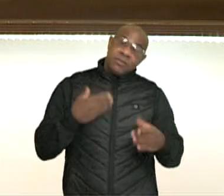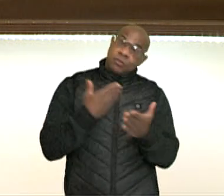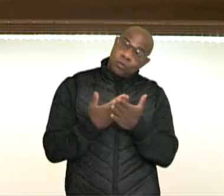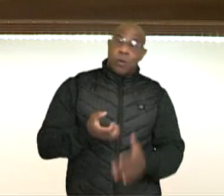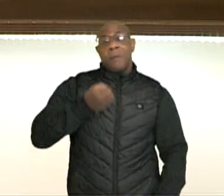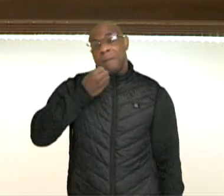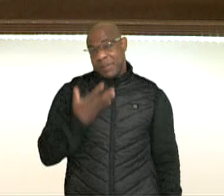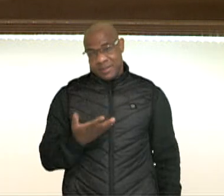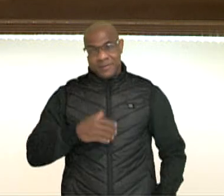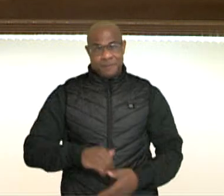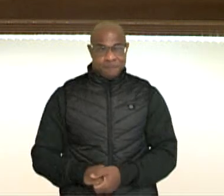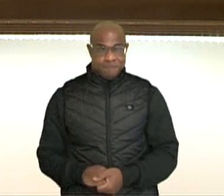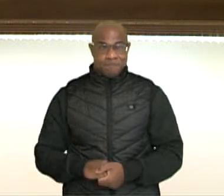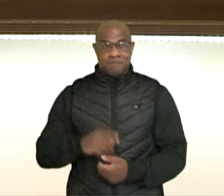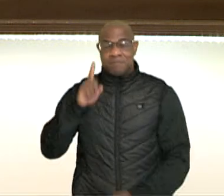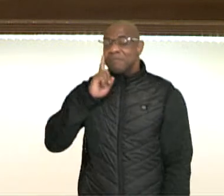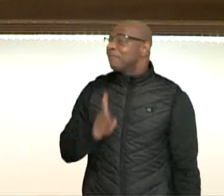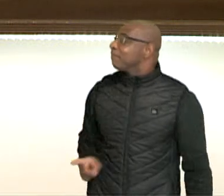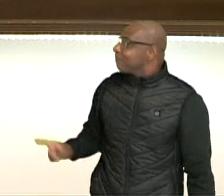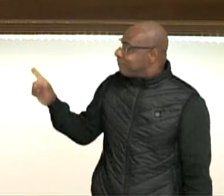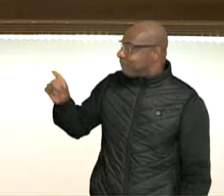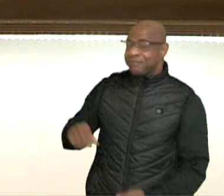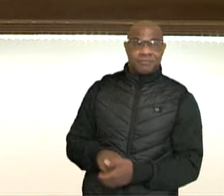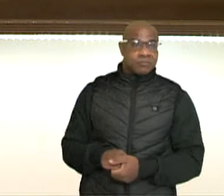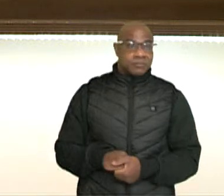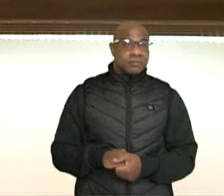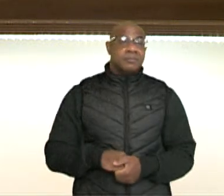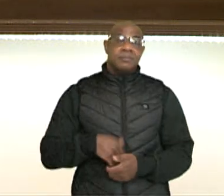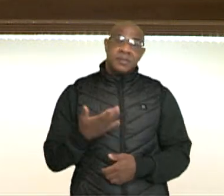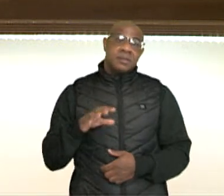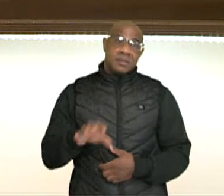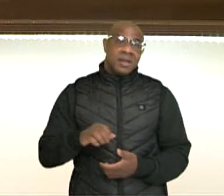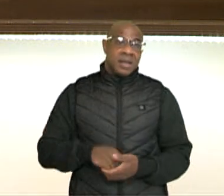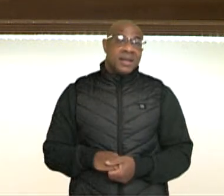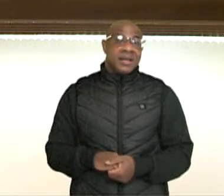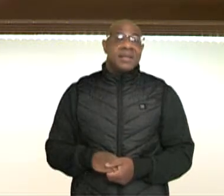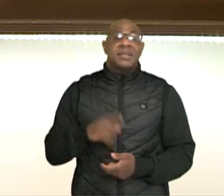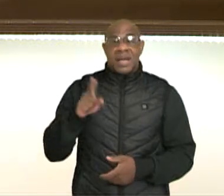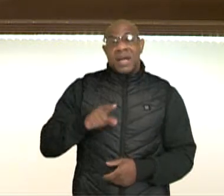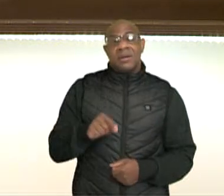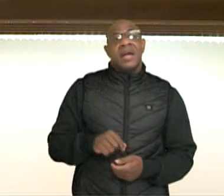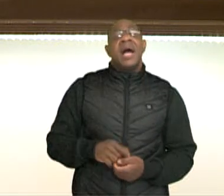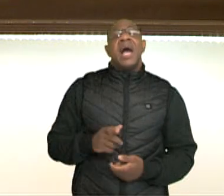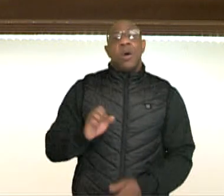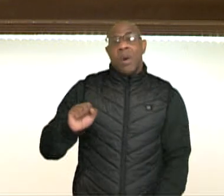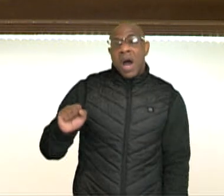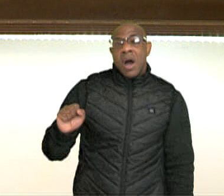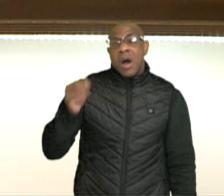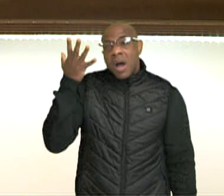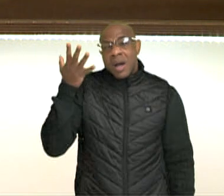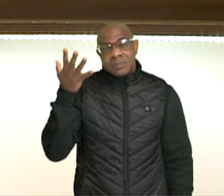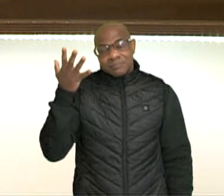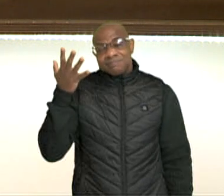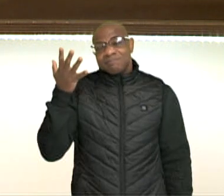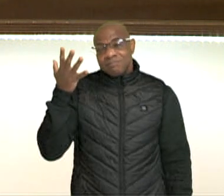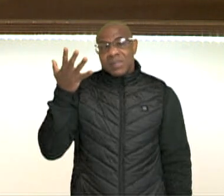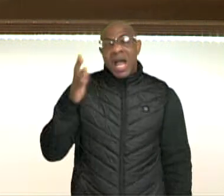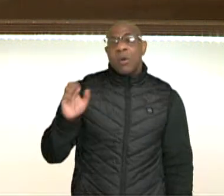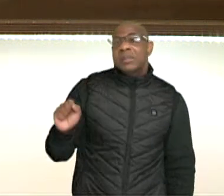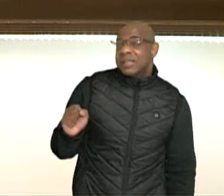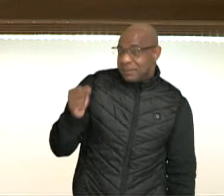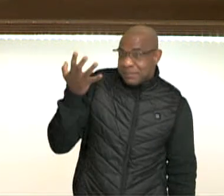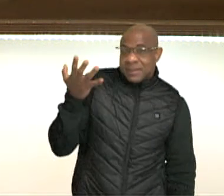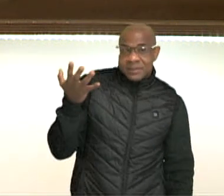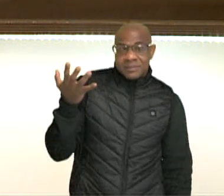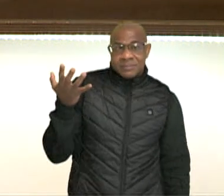subordinadas adverbiais consecutivas, que são aquelas que introduzem uma consequência, por meio